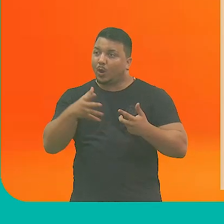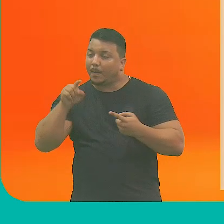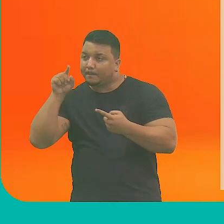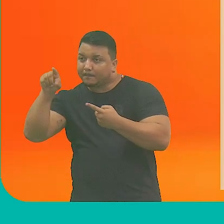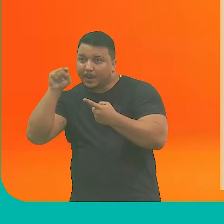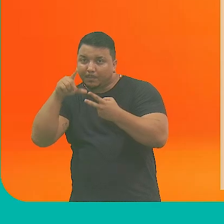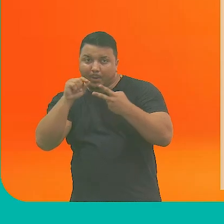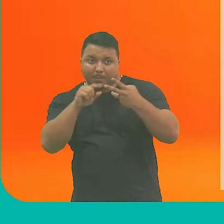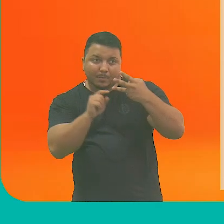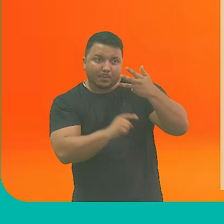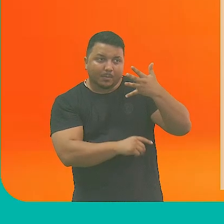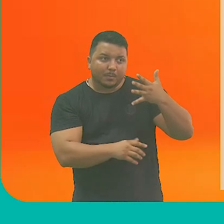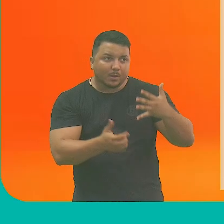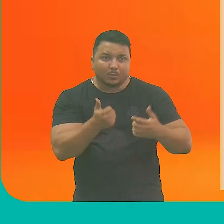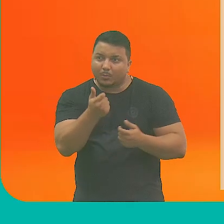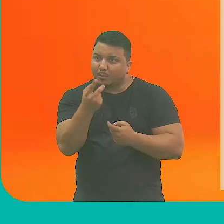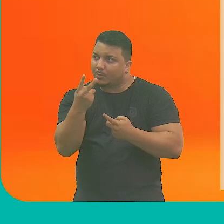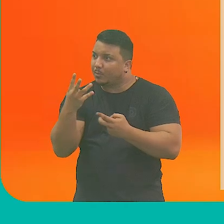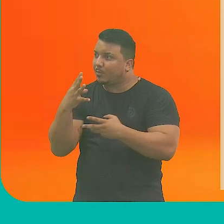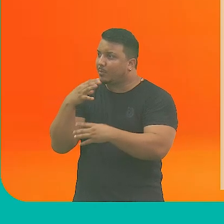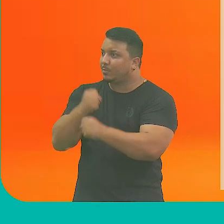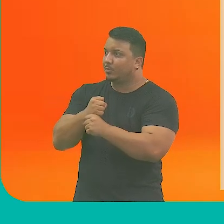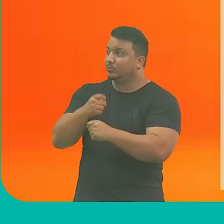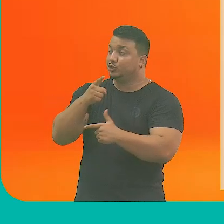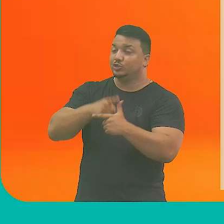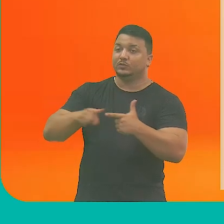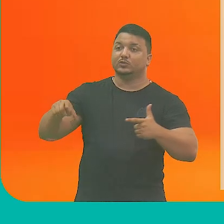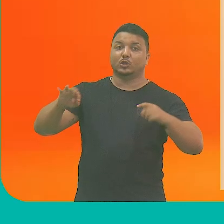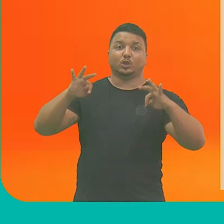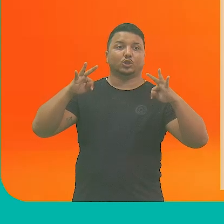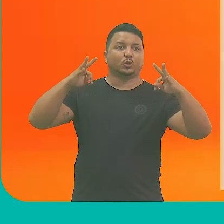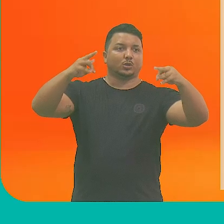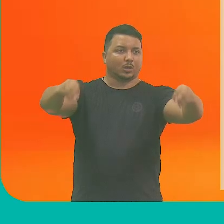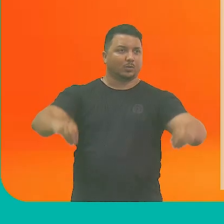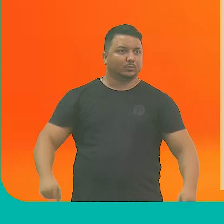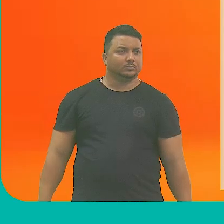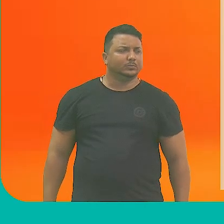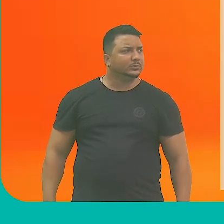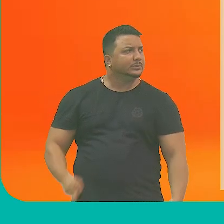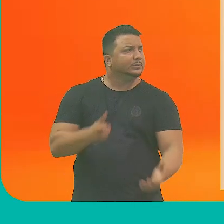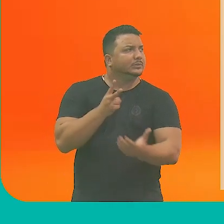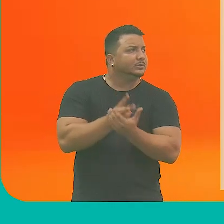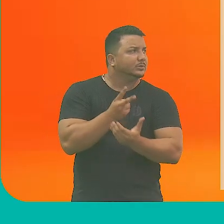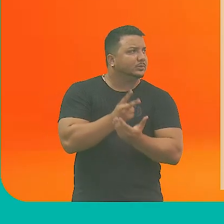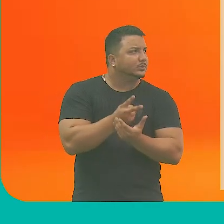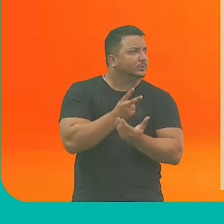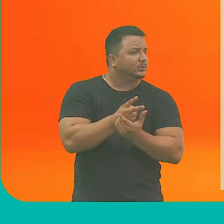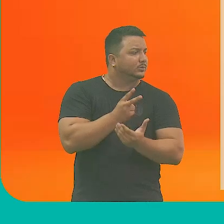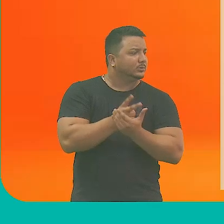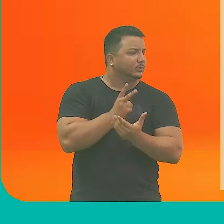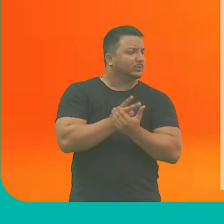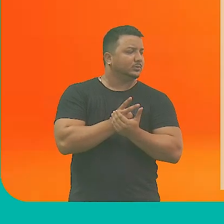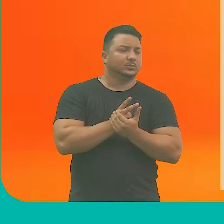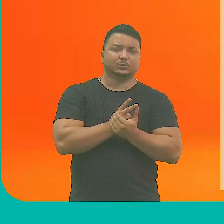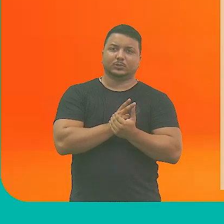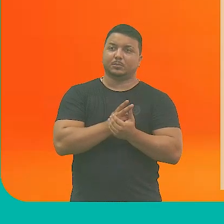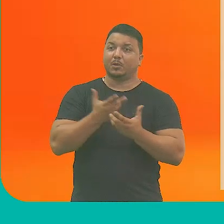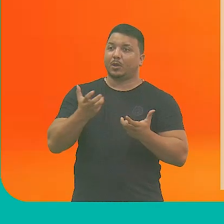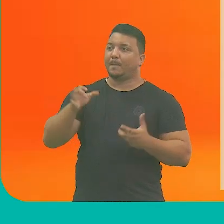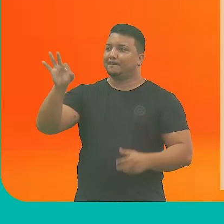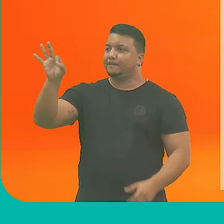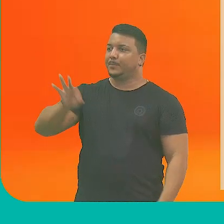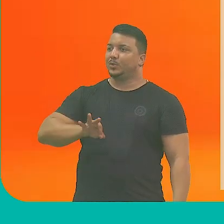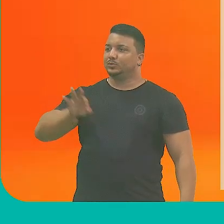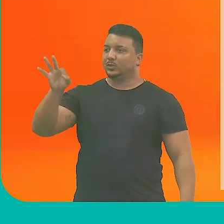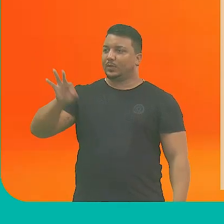e dividir pelo total. Toda vida que eu quero calcular uma porcentagem,